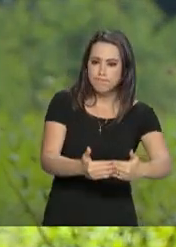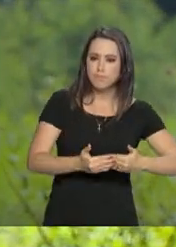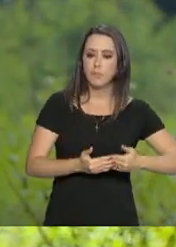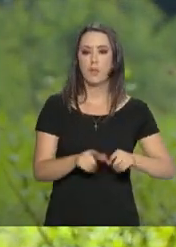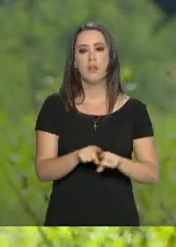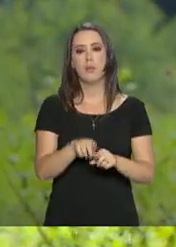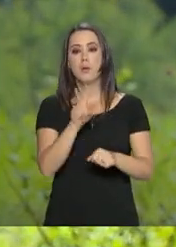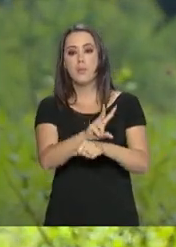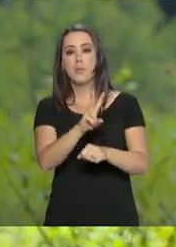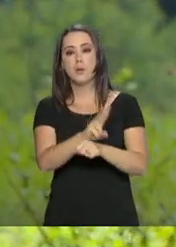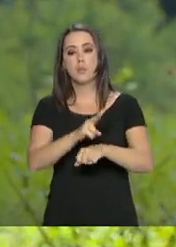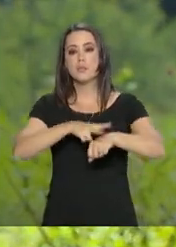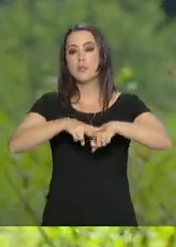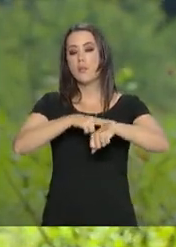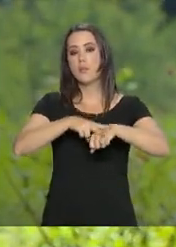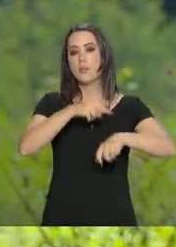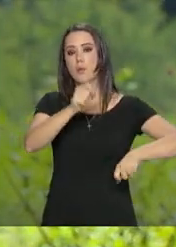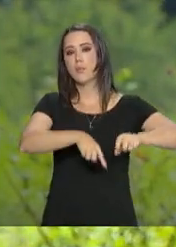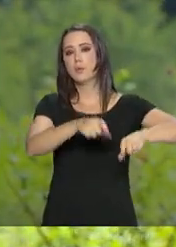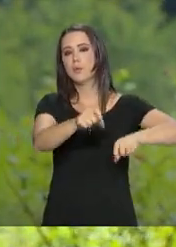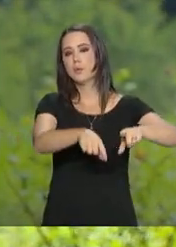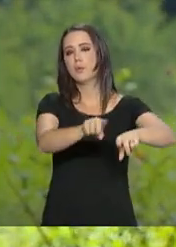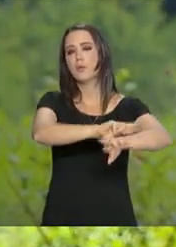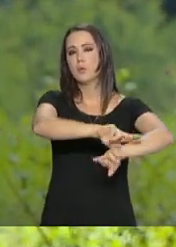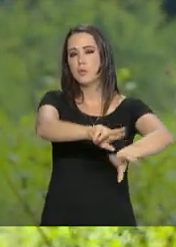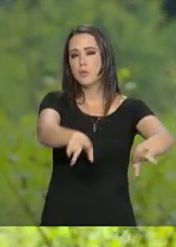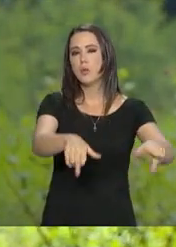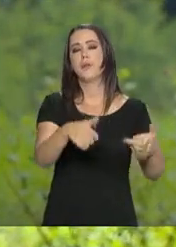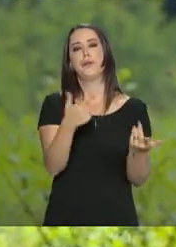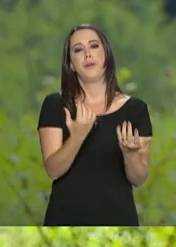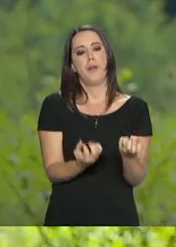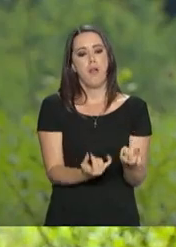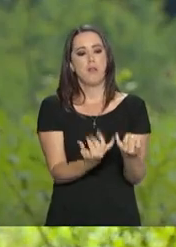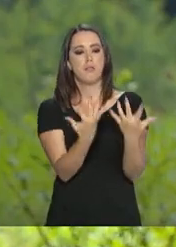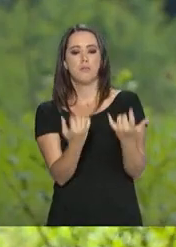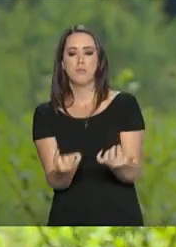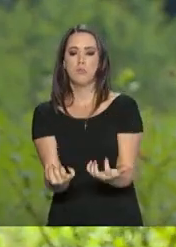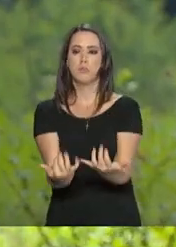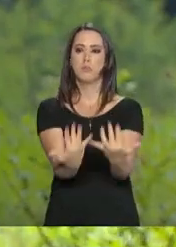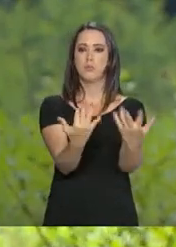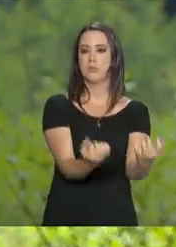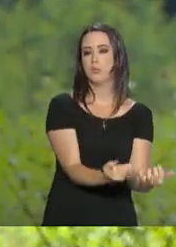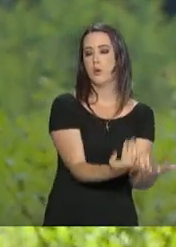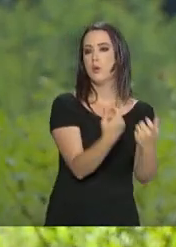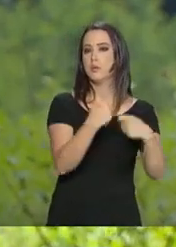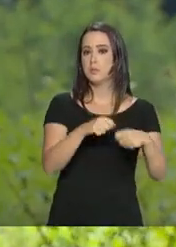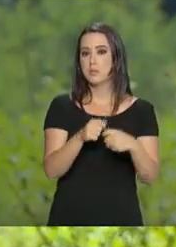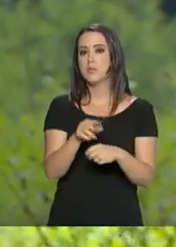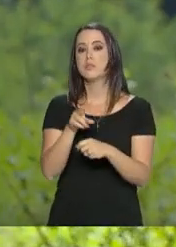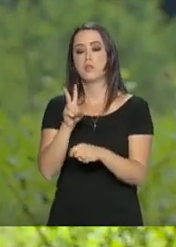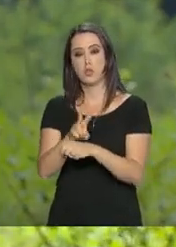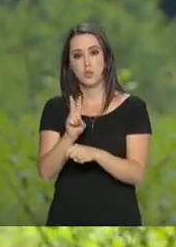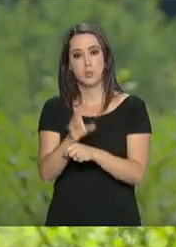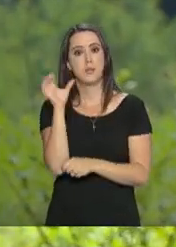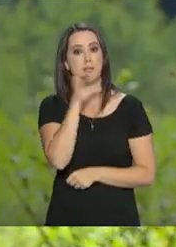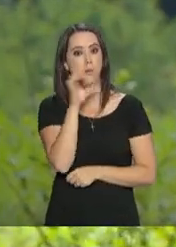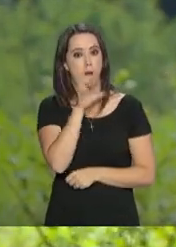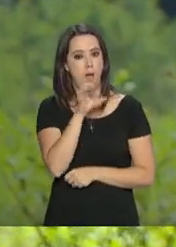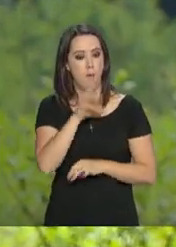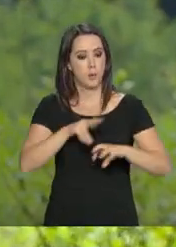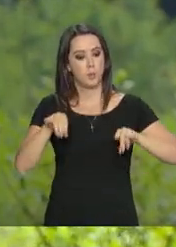verde, através da semeadura de adubos verdes, gramíneas. Então era necessário cobrir rapidamente esse solo.